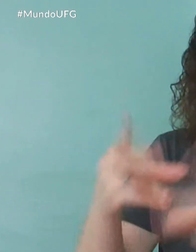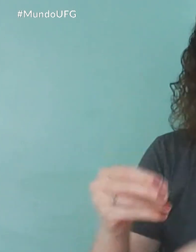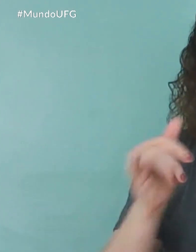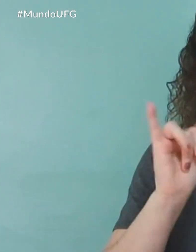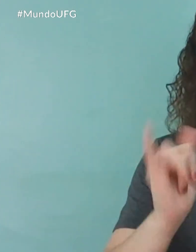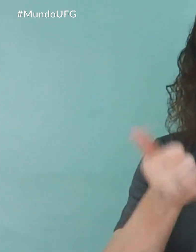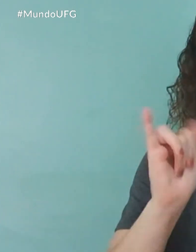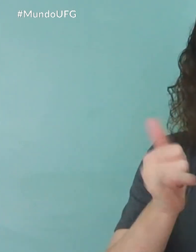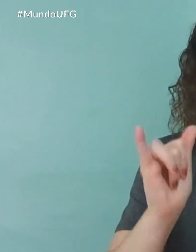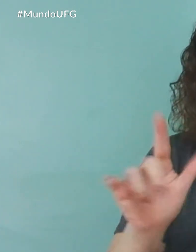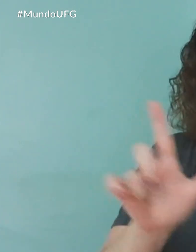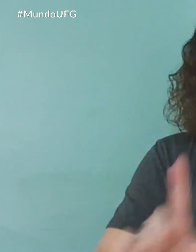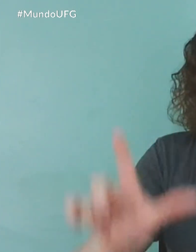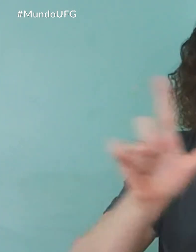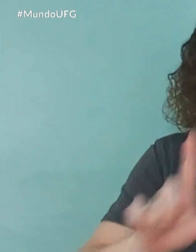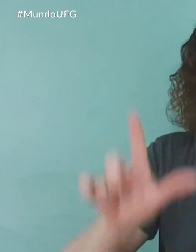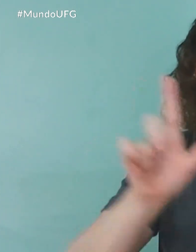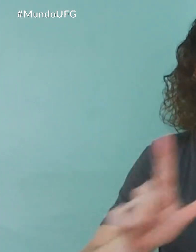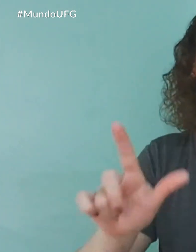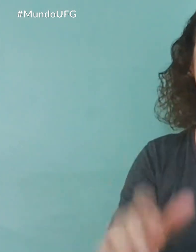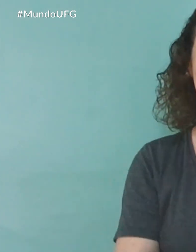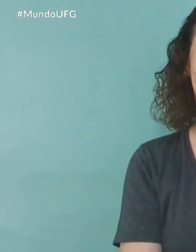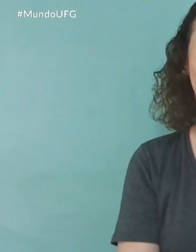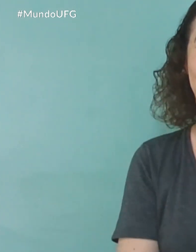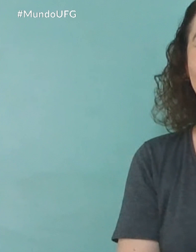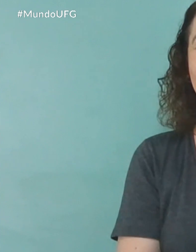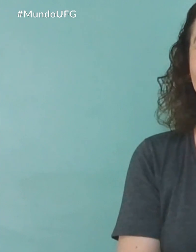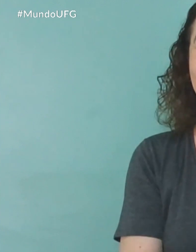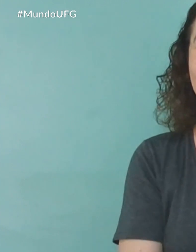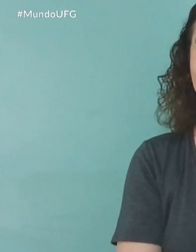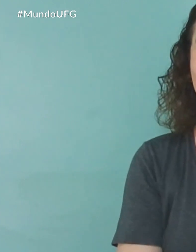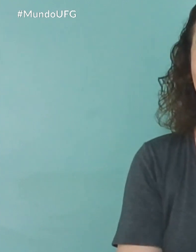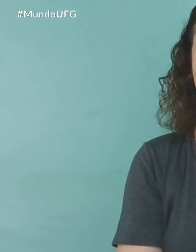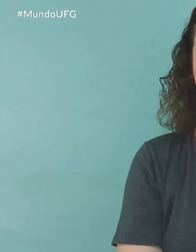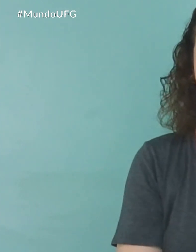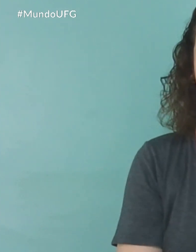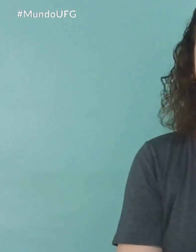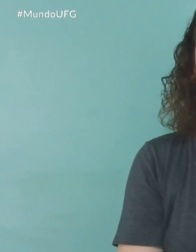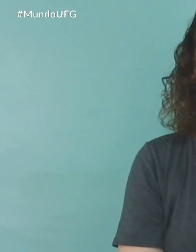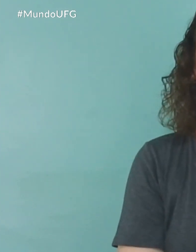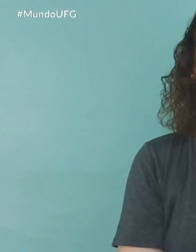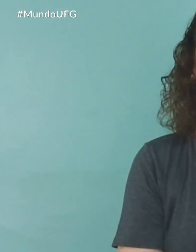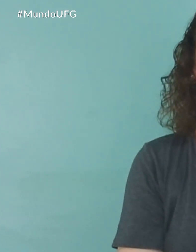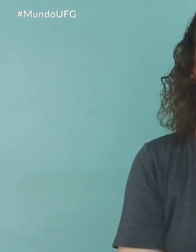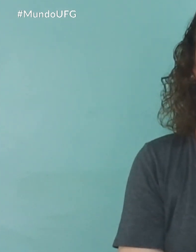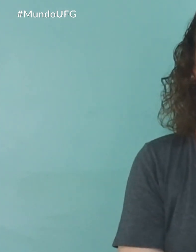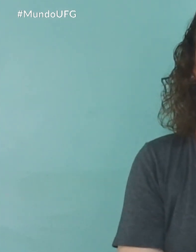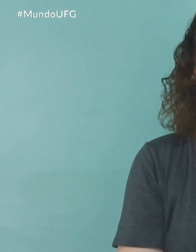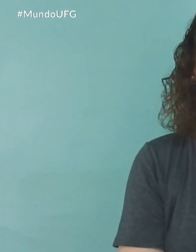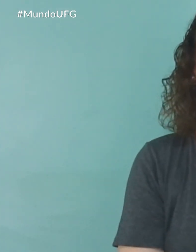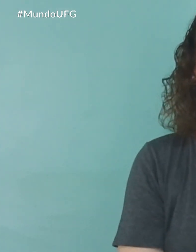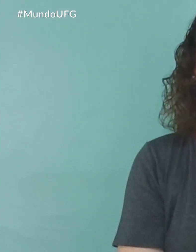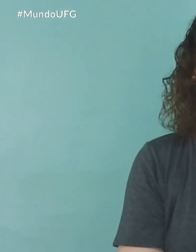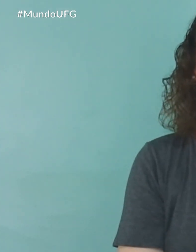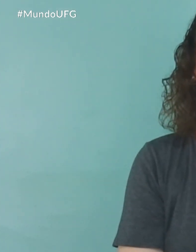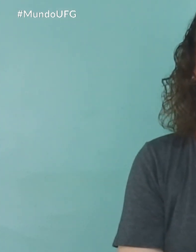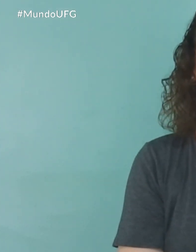alguns DVDs, né, com a tradução e também com a contação de histórias em língua de sinais.